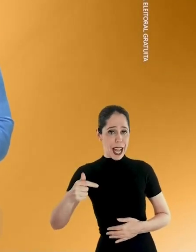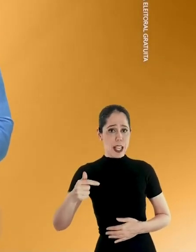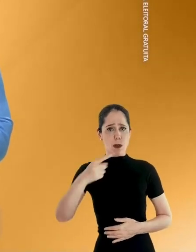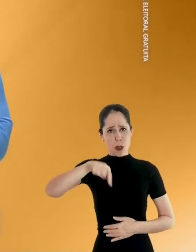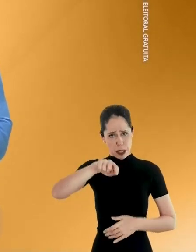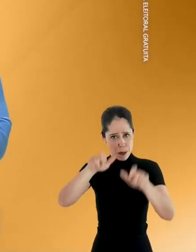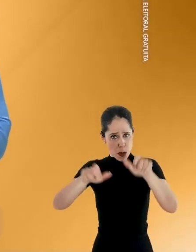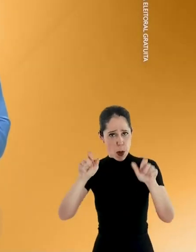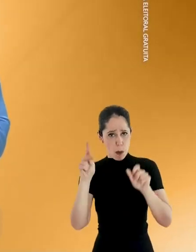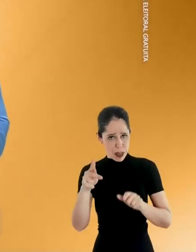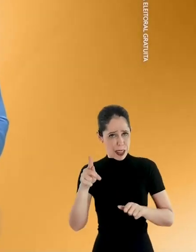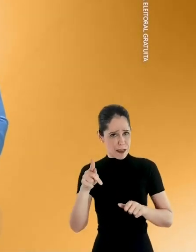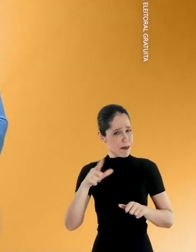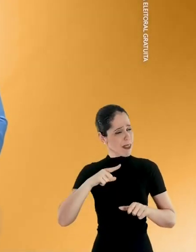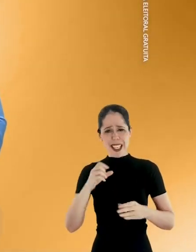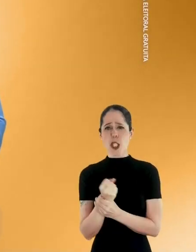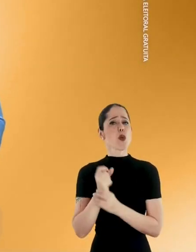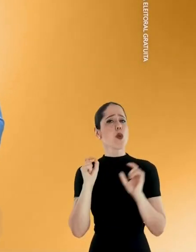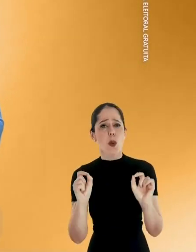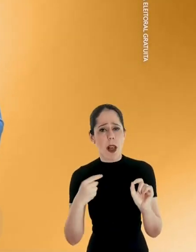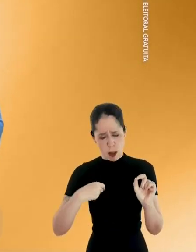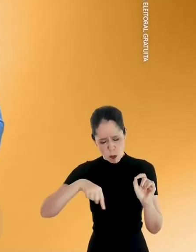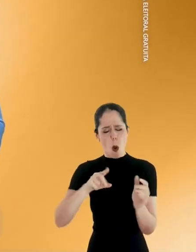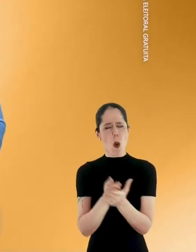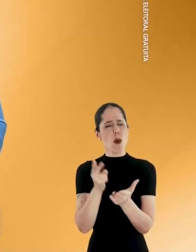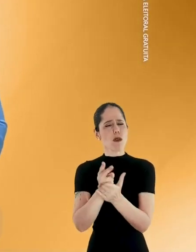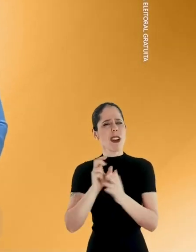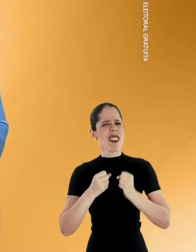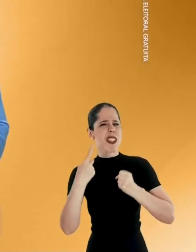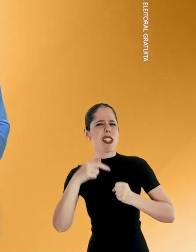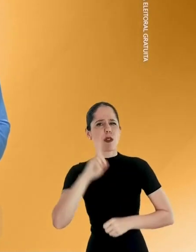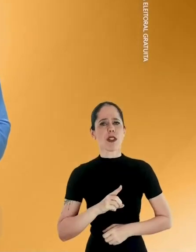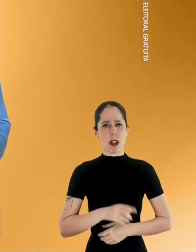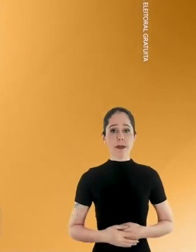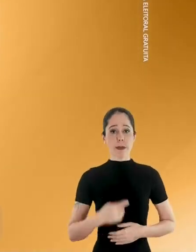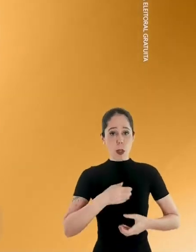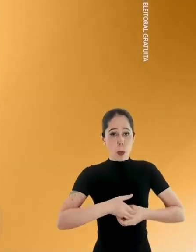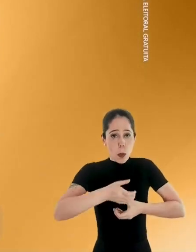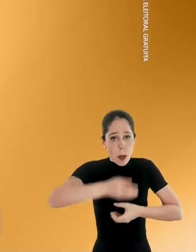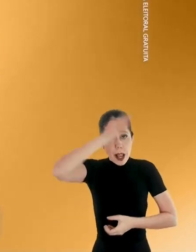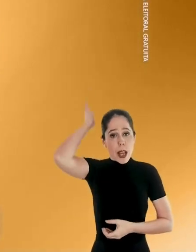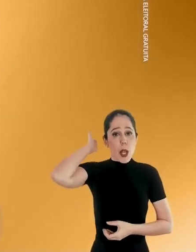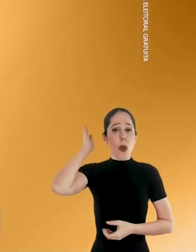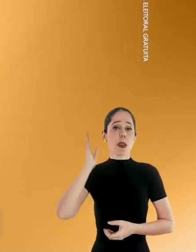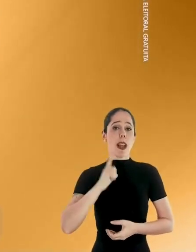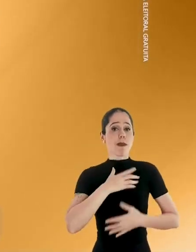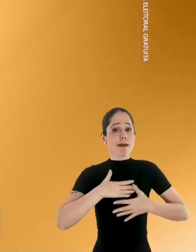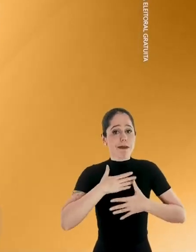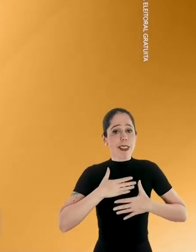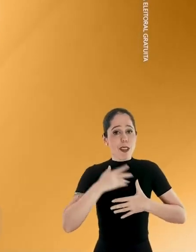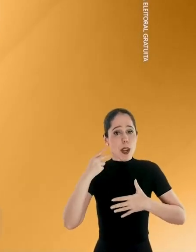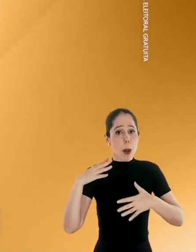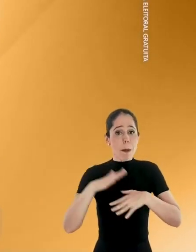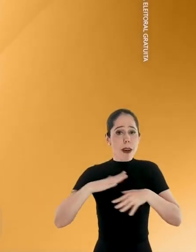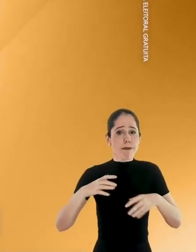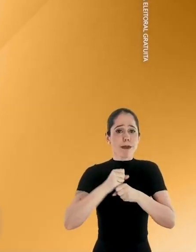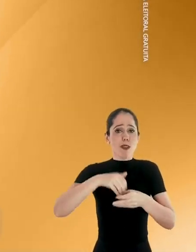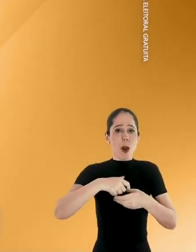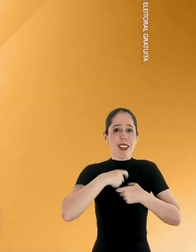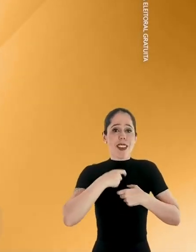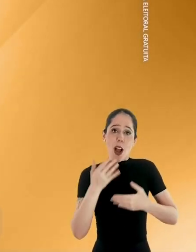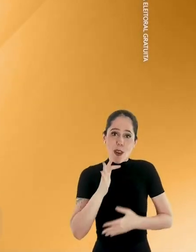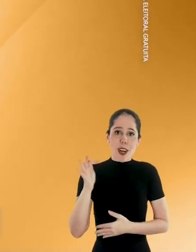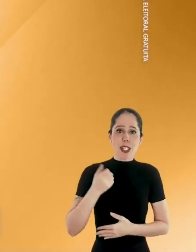5567. Aposentados podem ter uma certeza, vou continuar defendendo seus direitos. Sou Bombeiro Batista, tenho a honra de ser o vereador mais votado de